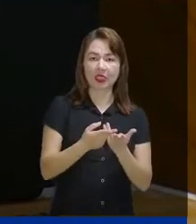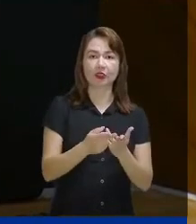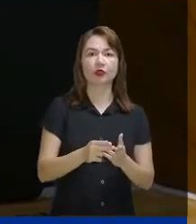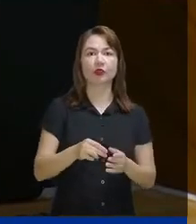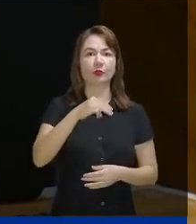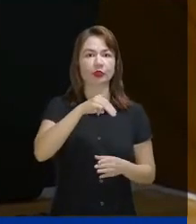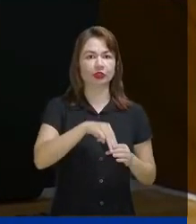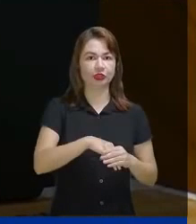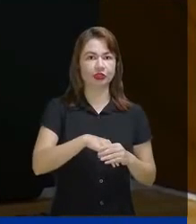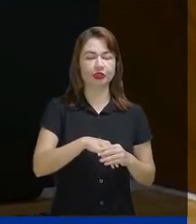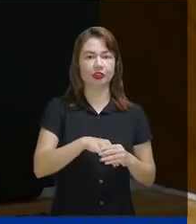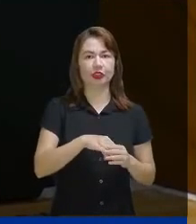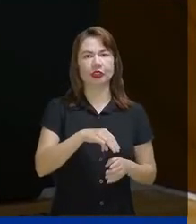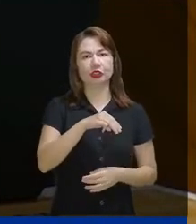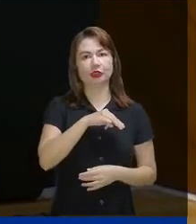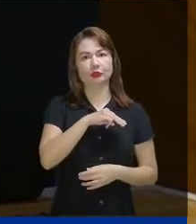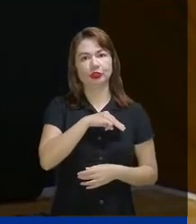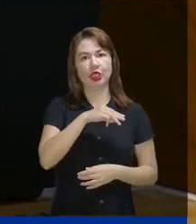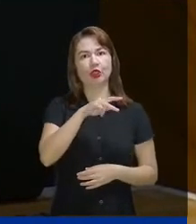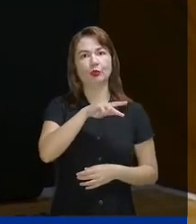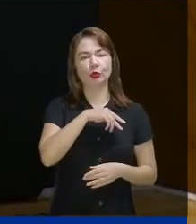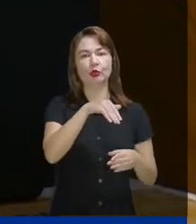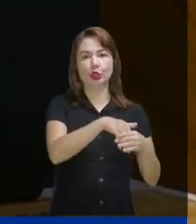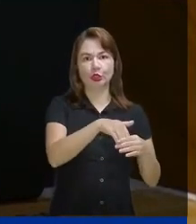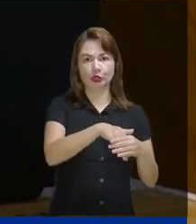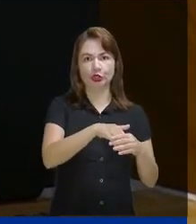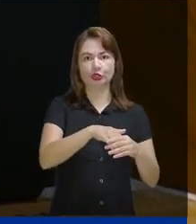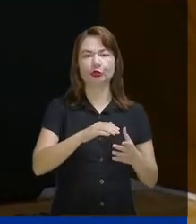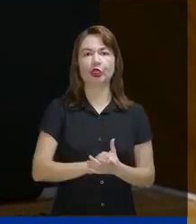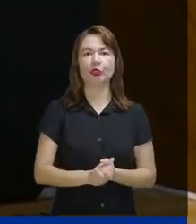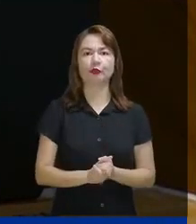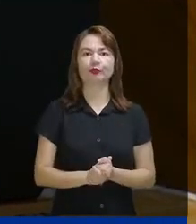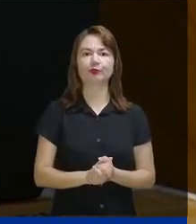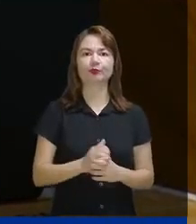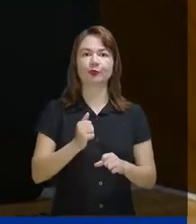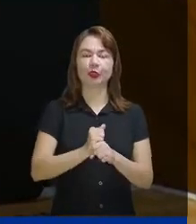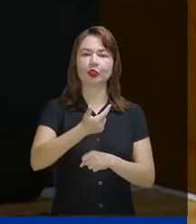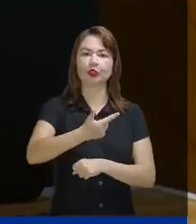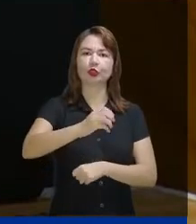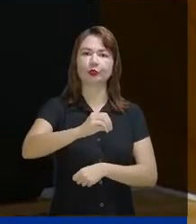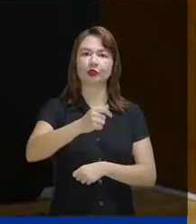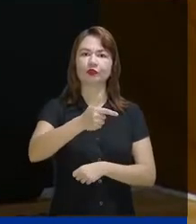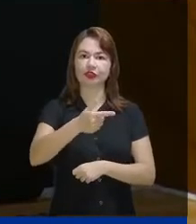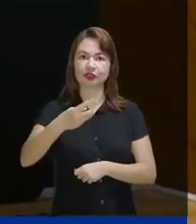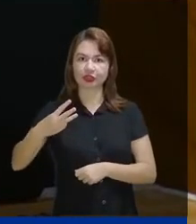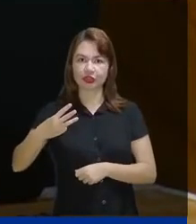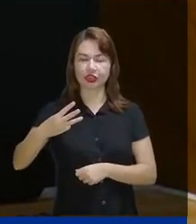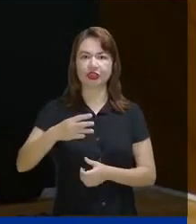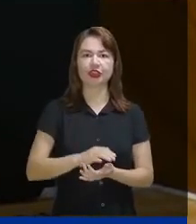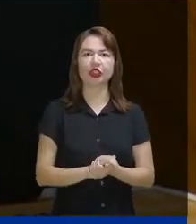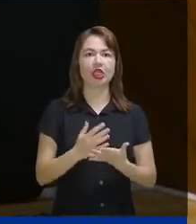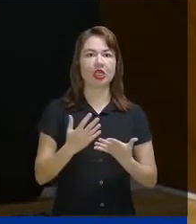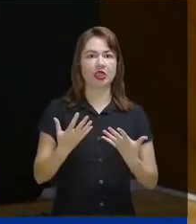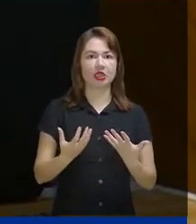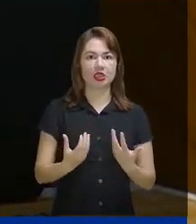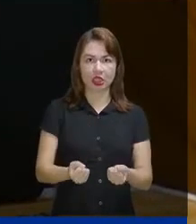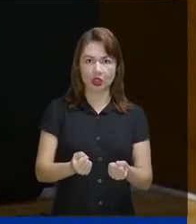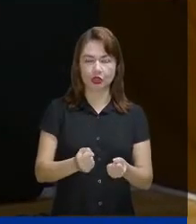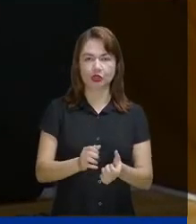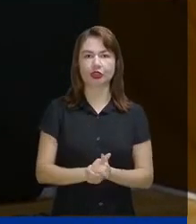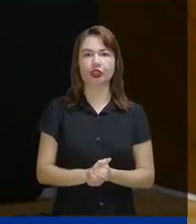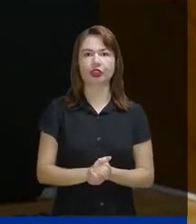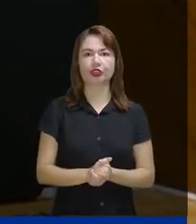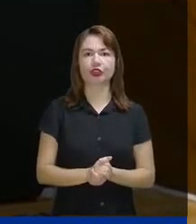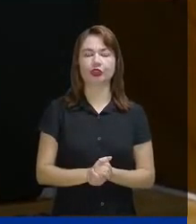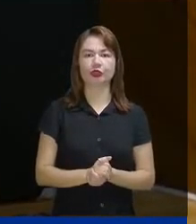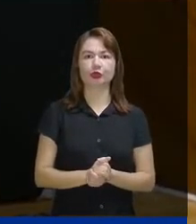acórdão preto com detalhe TRAP vermelho em volta de seu número pescoço. 8067/2023, que julgou improcedentes os pedidos da ação de